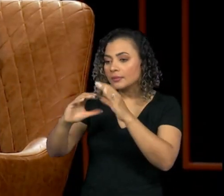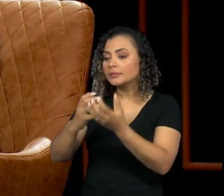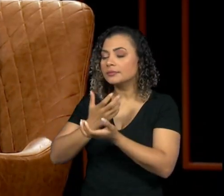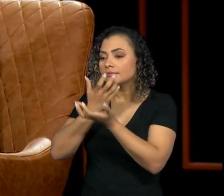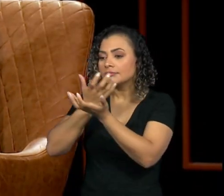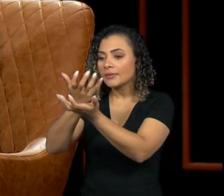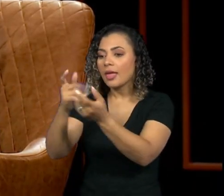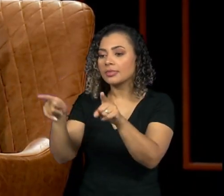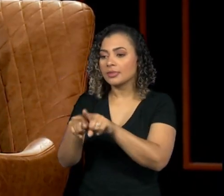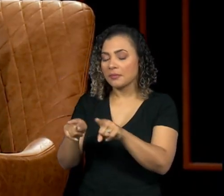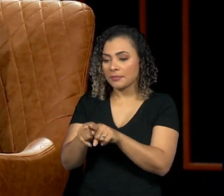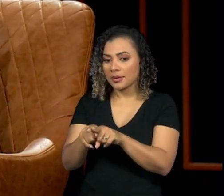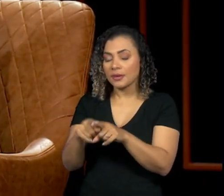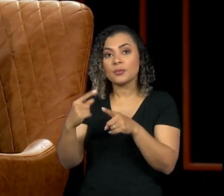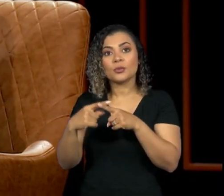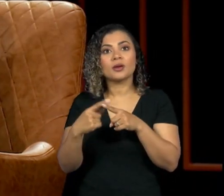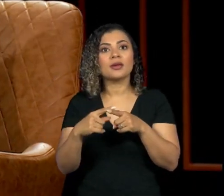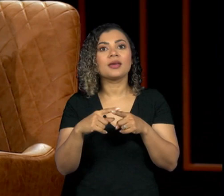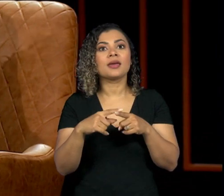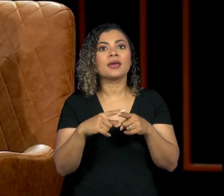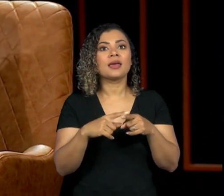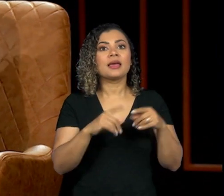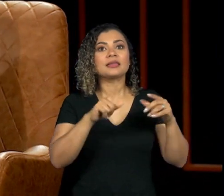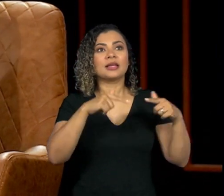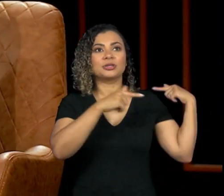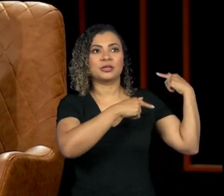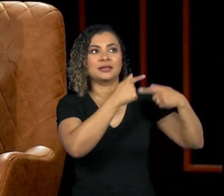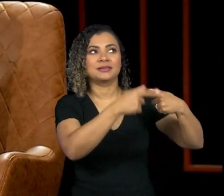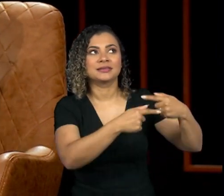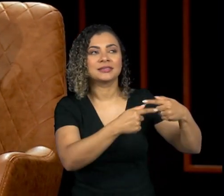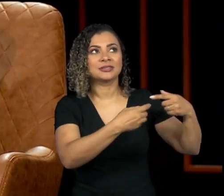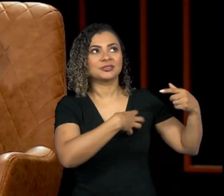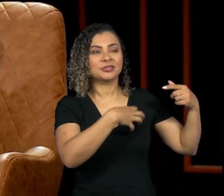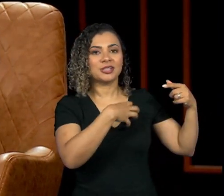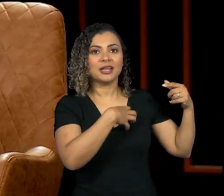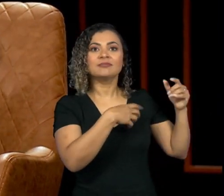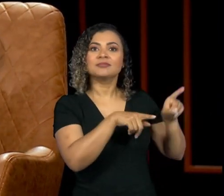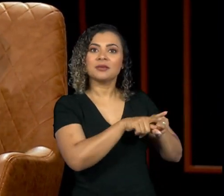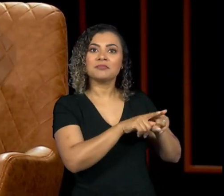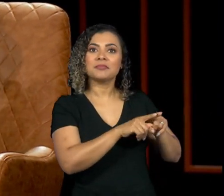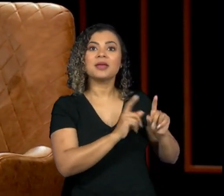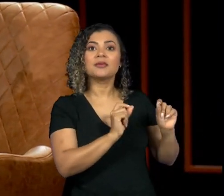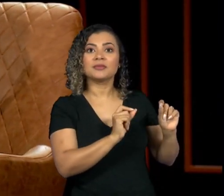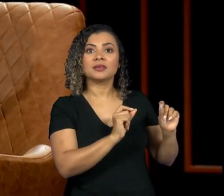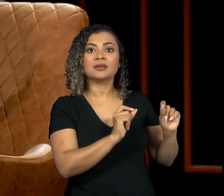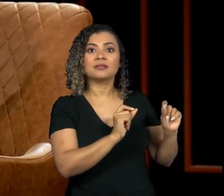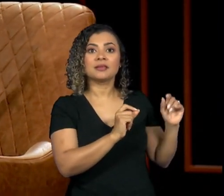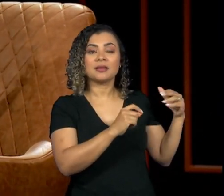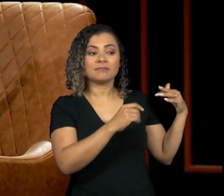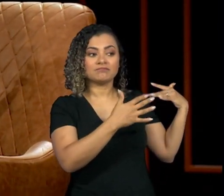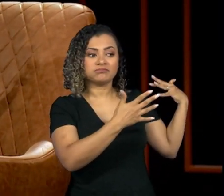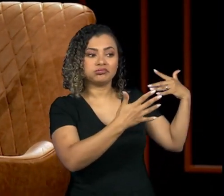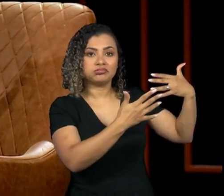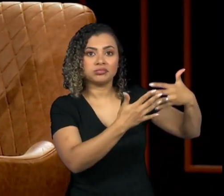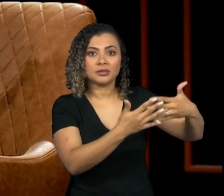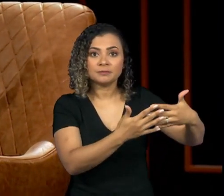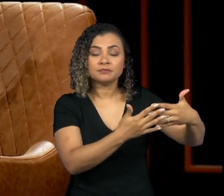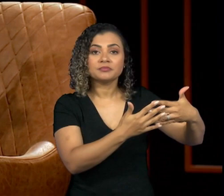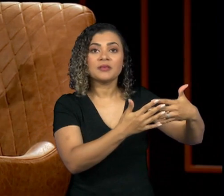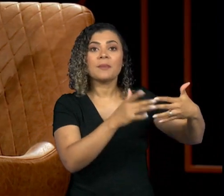permite, para além da ideia da perpetuação geracional, de ainda somos os mesmos como os nossos pais,